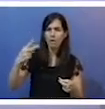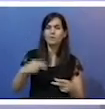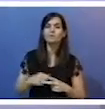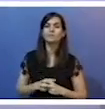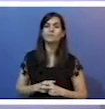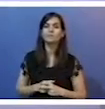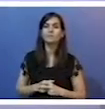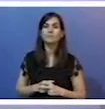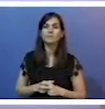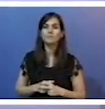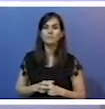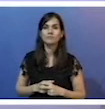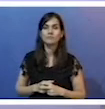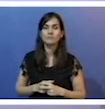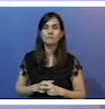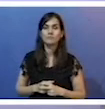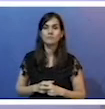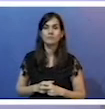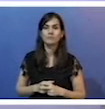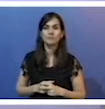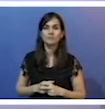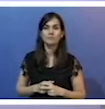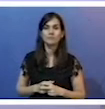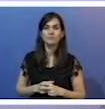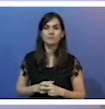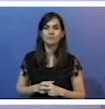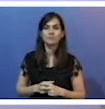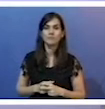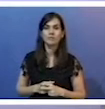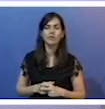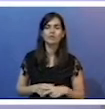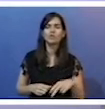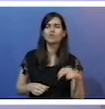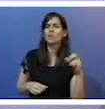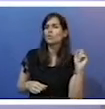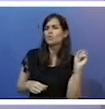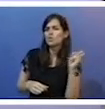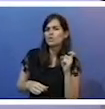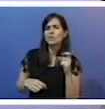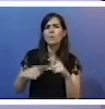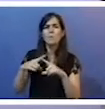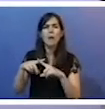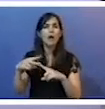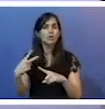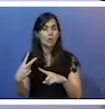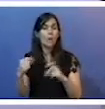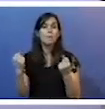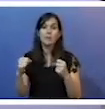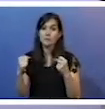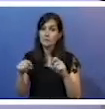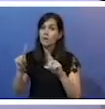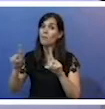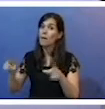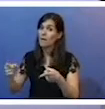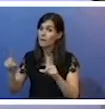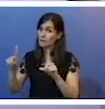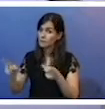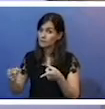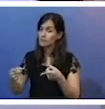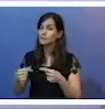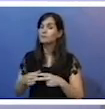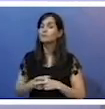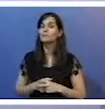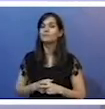quadrado vai ficar desse jeito né como tem dois termos o x e o mais dois tem que colocar dentro do parênteses